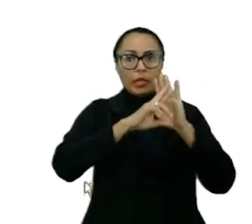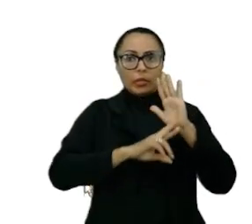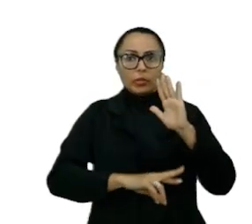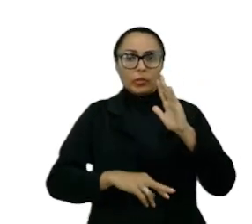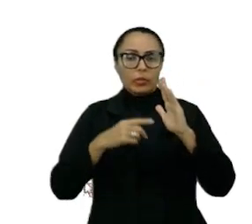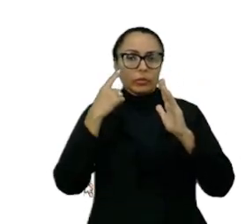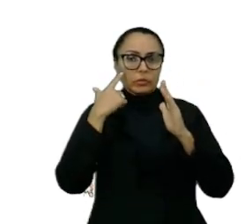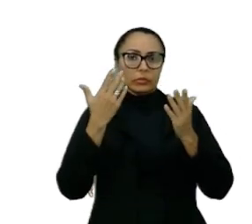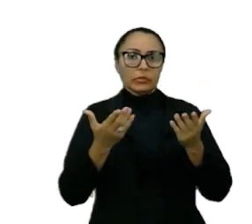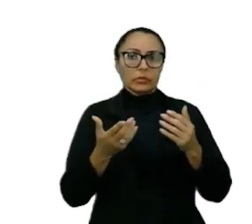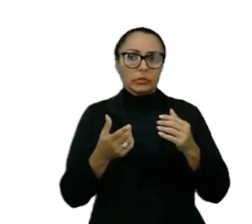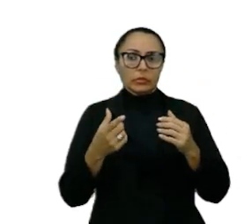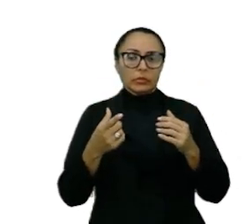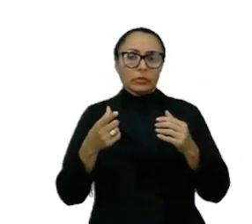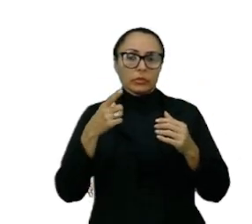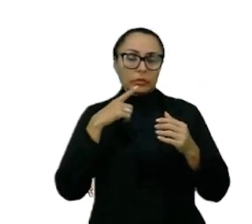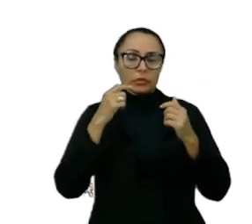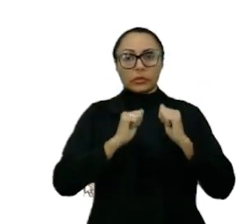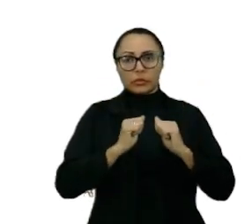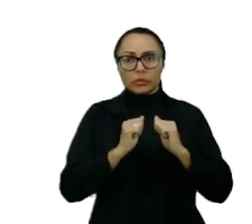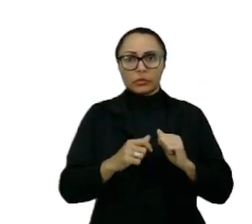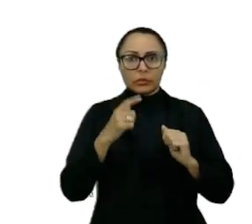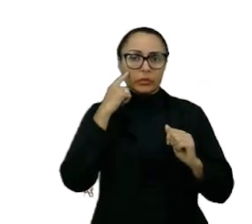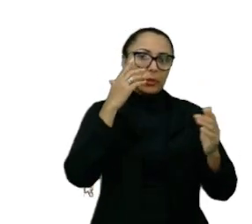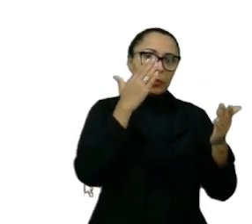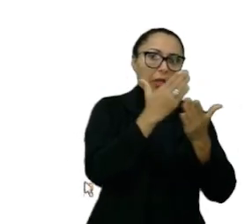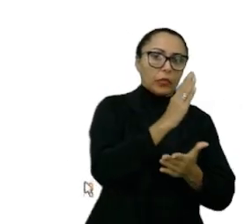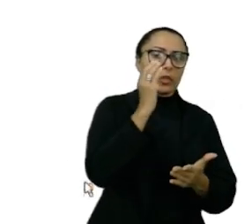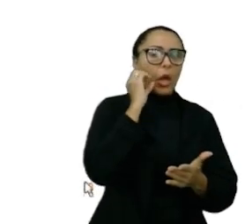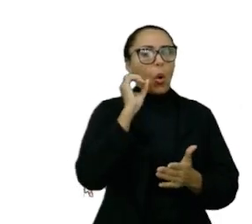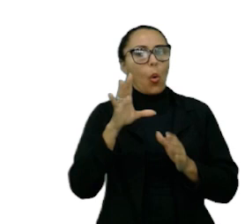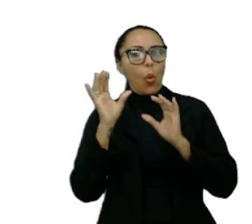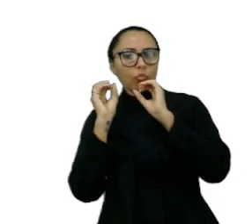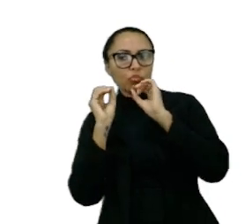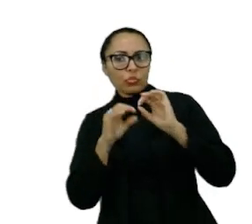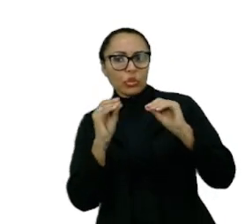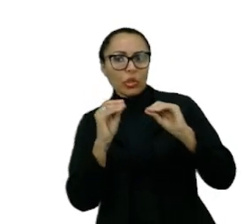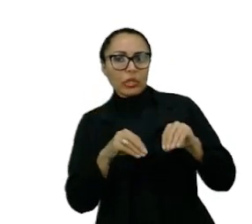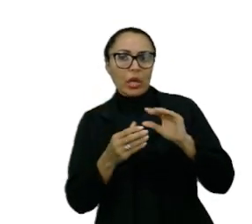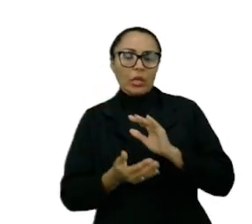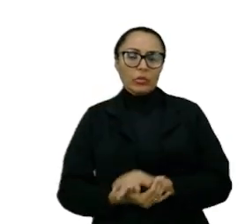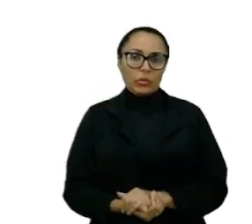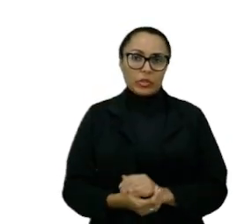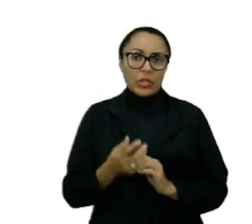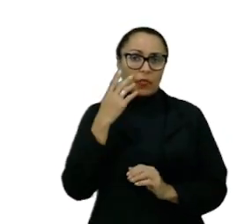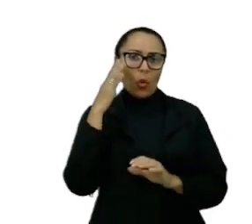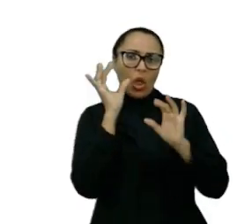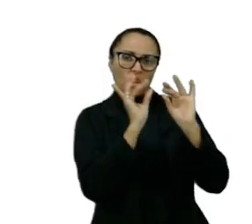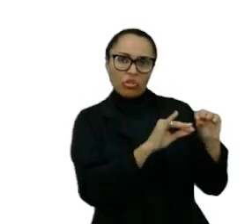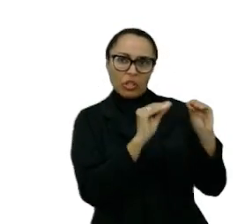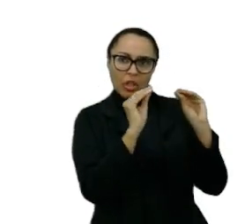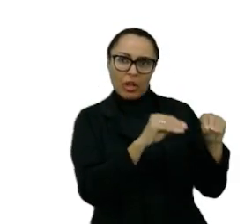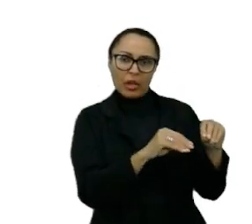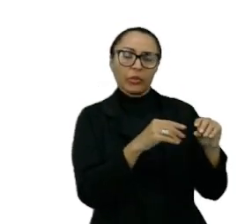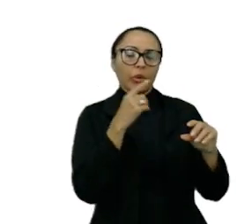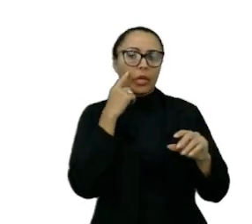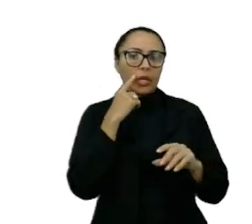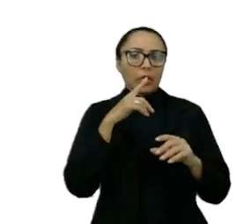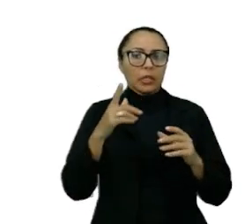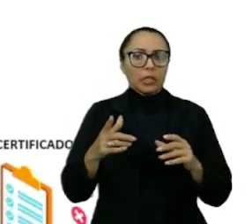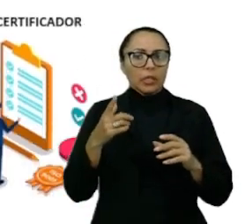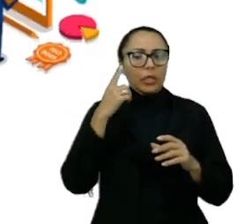esse relatório ele pode ser ou aprovado ou rejeitado. Se ele for rejeitado, ele